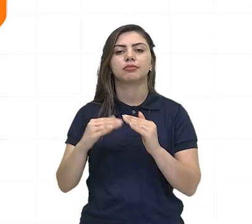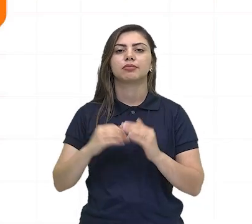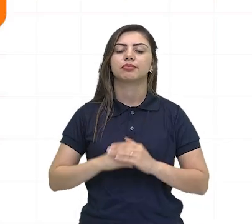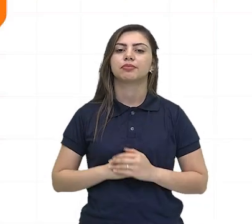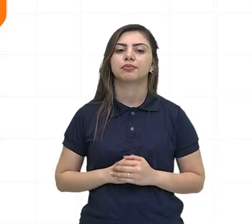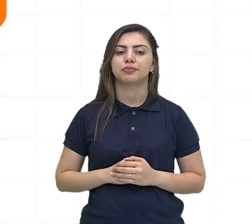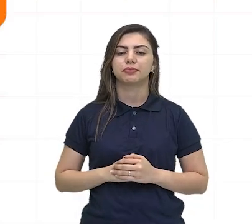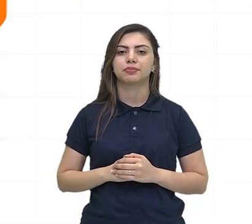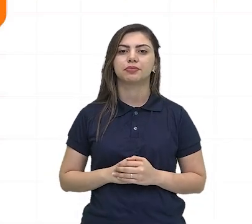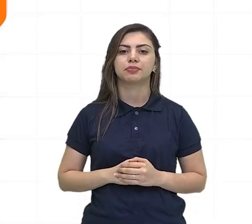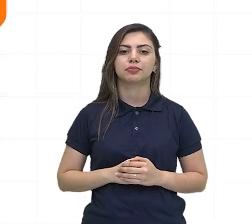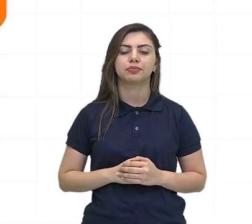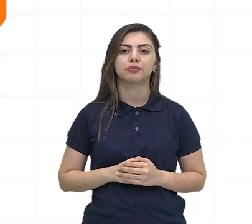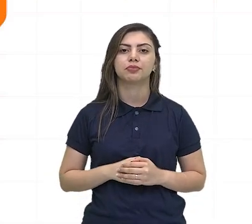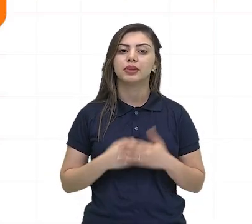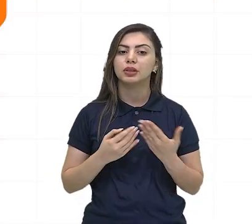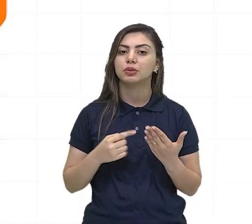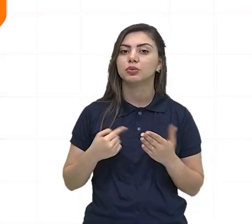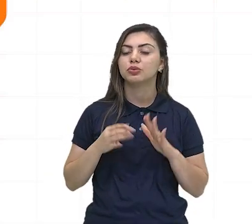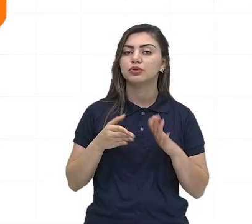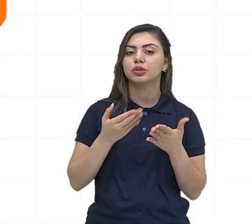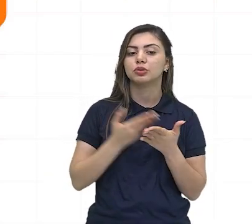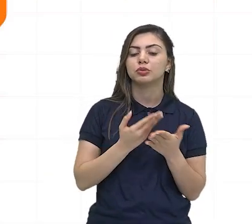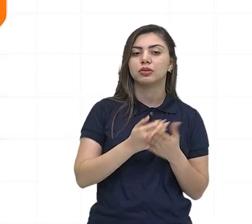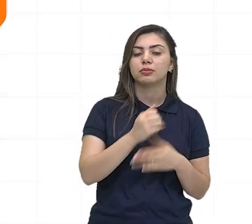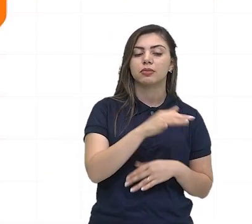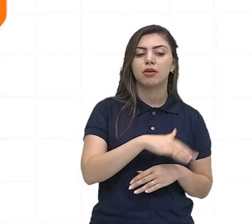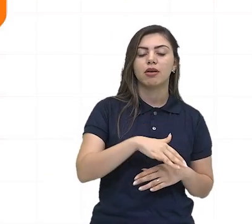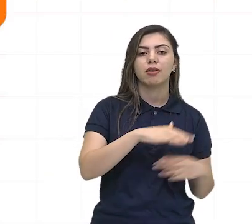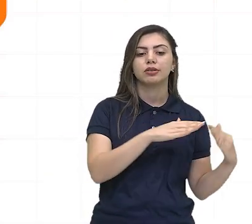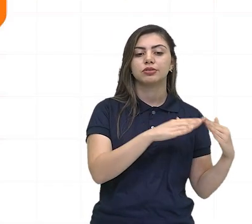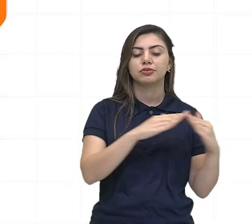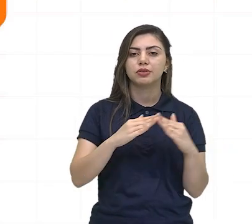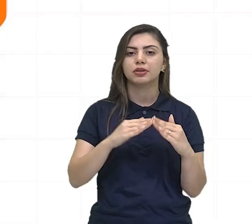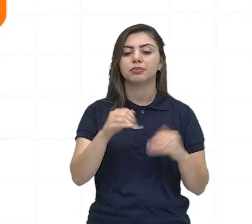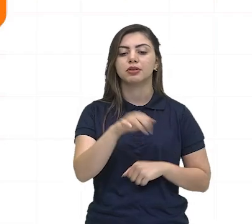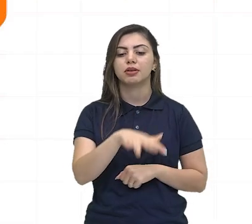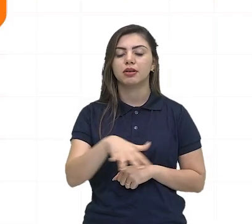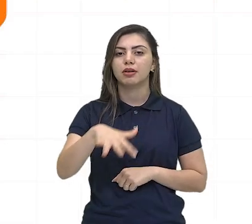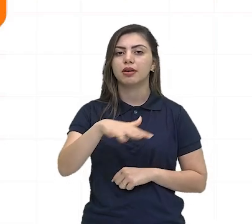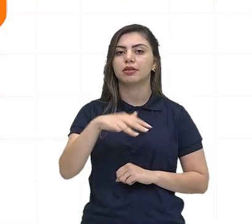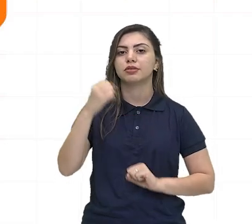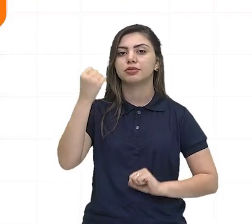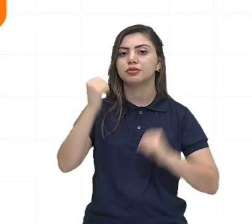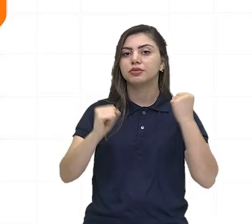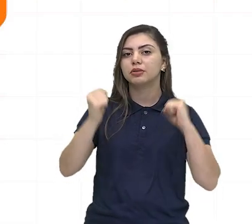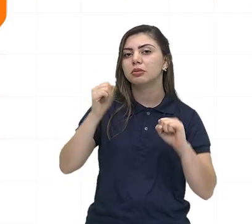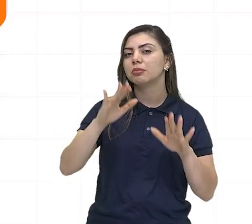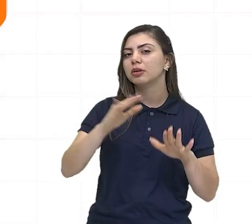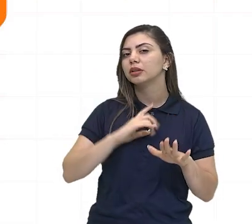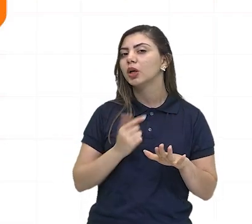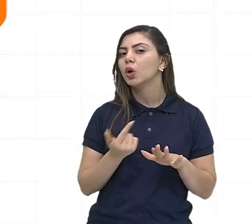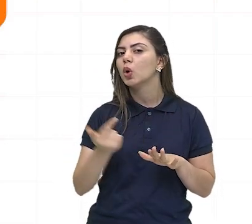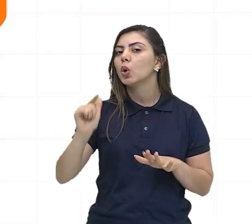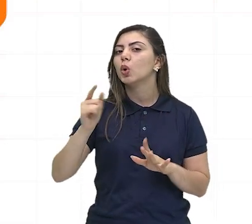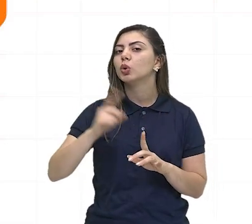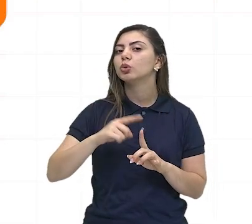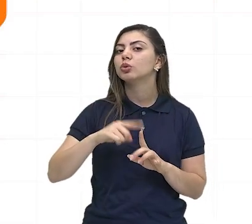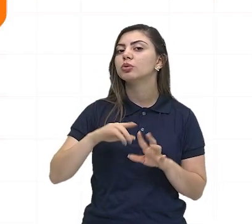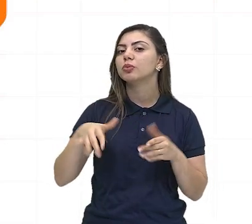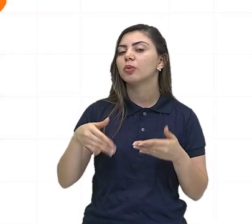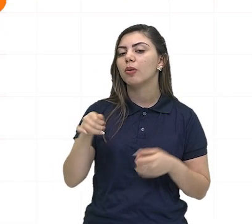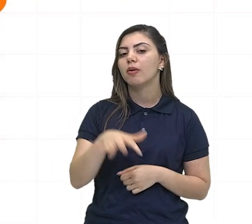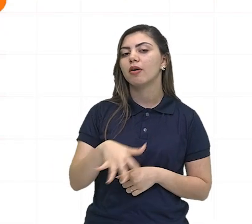Dando continuidade, nós já vimos os bairros residenciais, os bairros industriais e nós temos também os